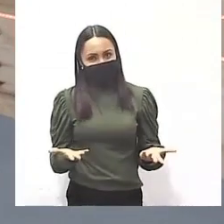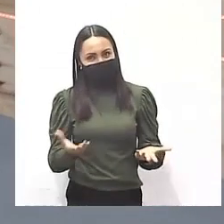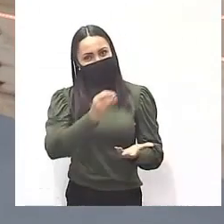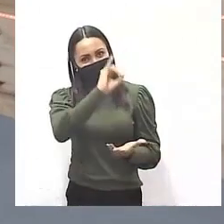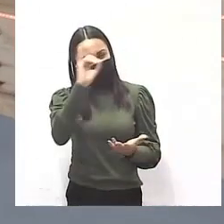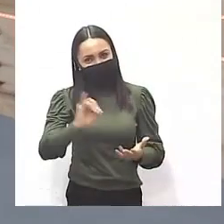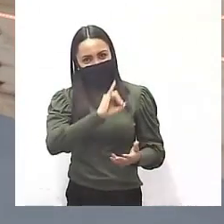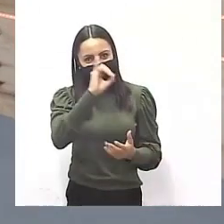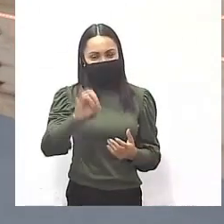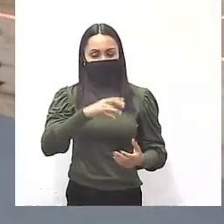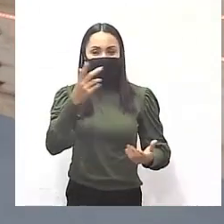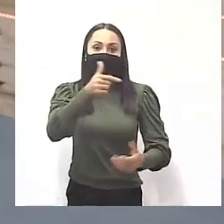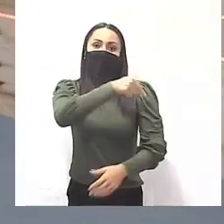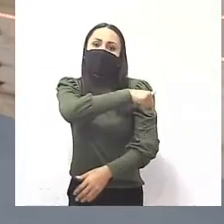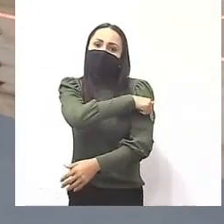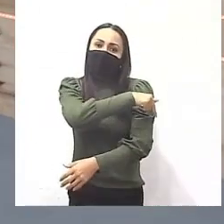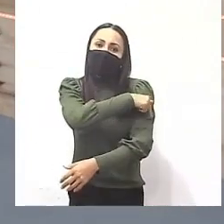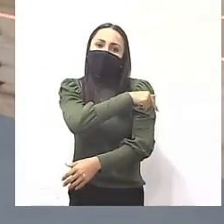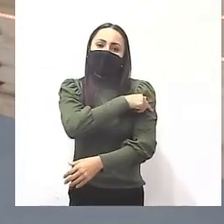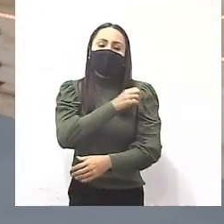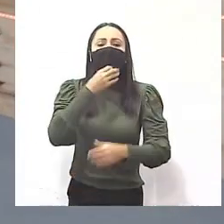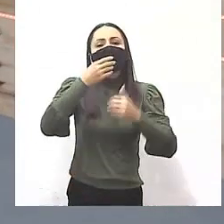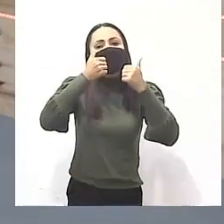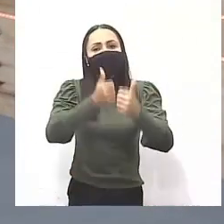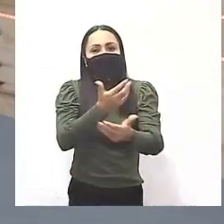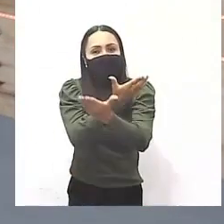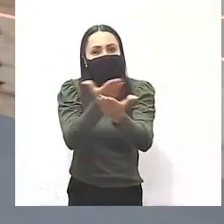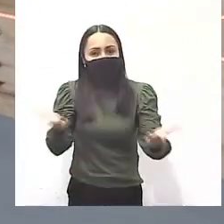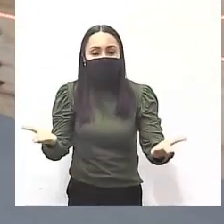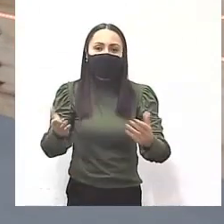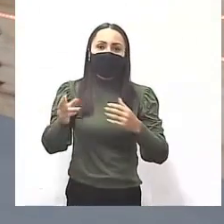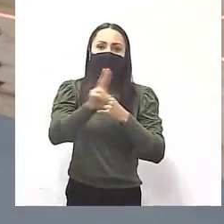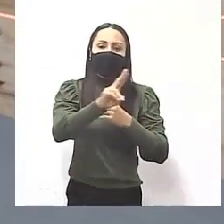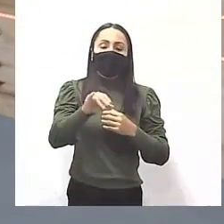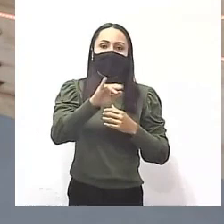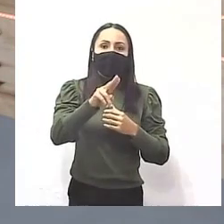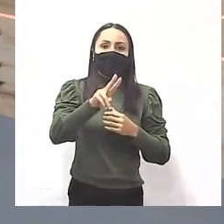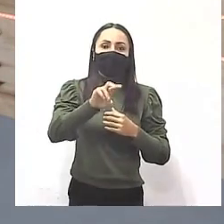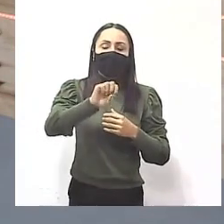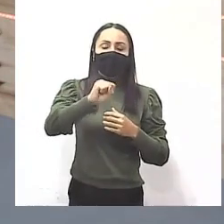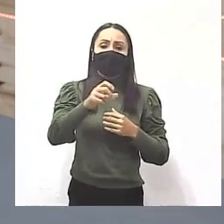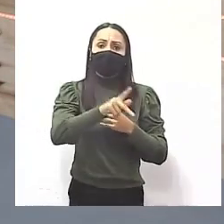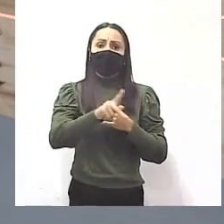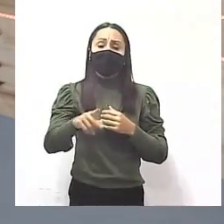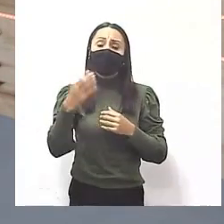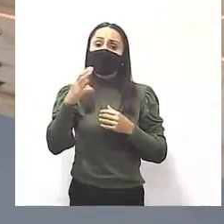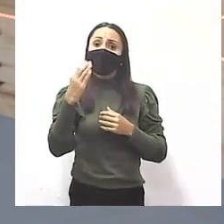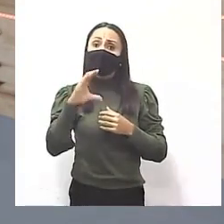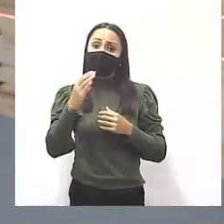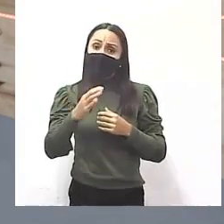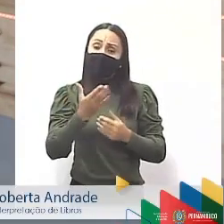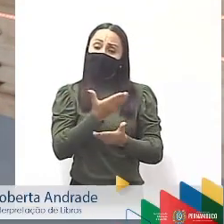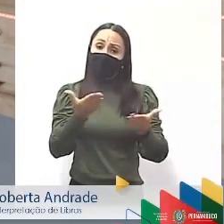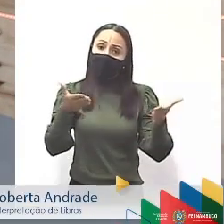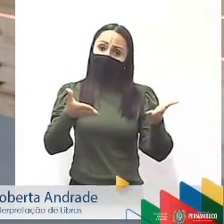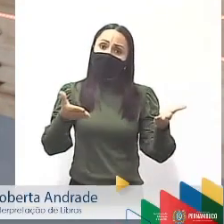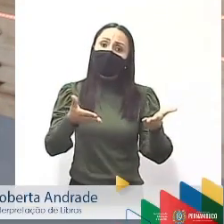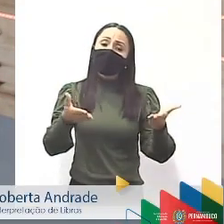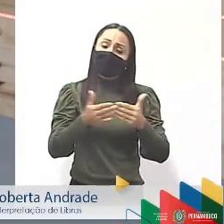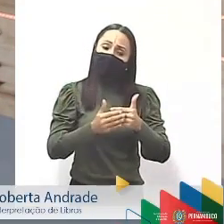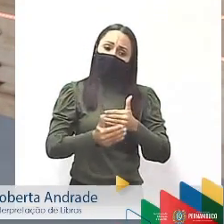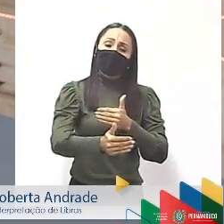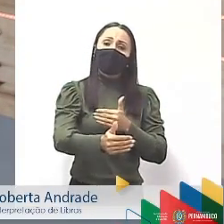E aí, galerinha do sétimo ano, tudo bem com vocês? Meu nome é Ives Fernando, eu sou professor de Ciências e hoje nós